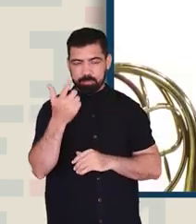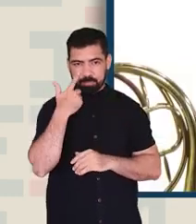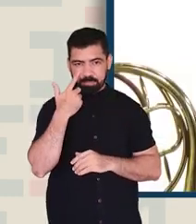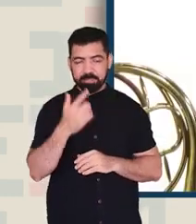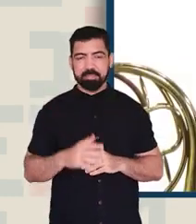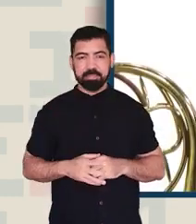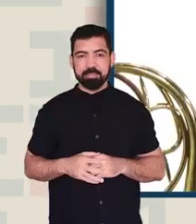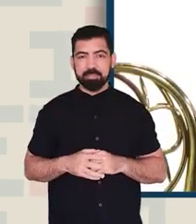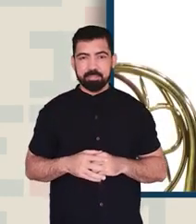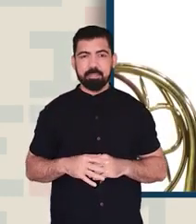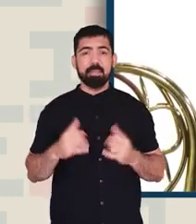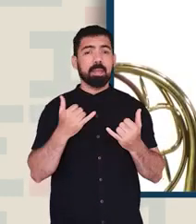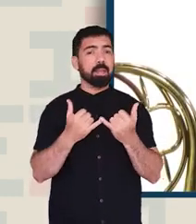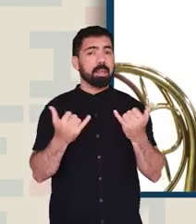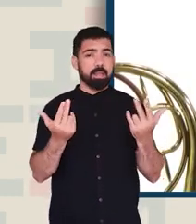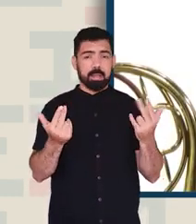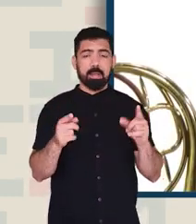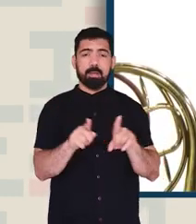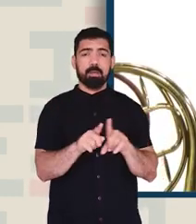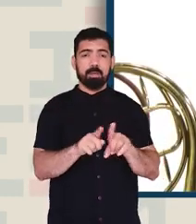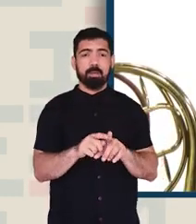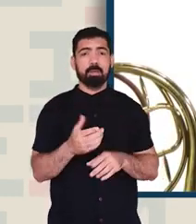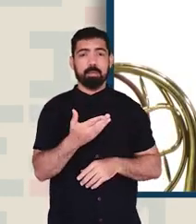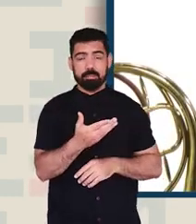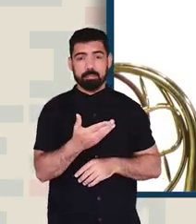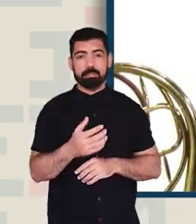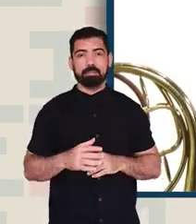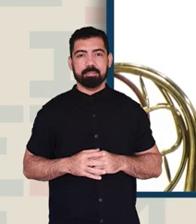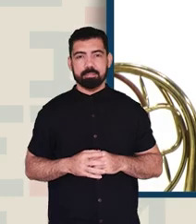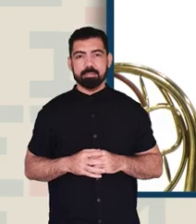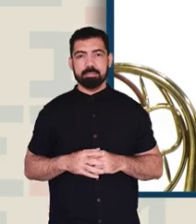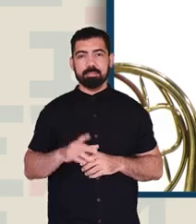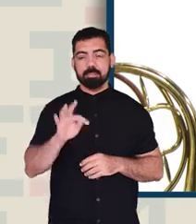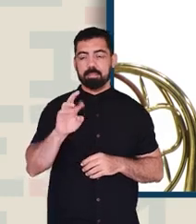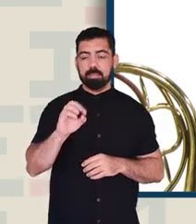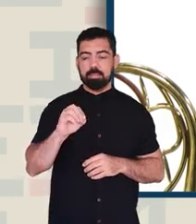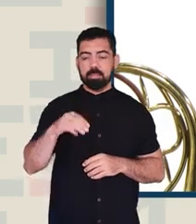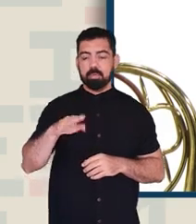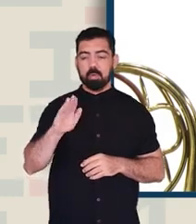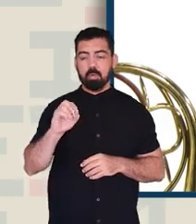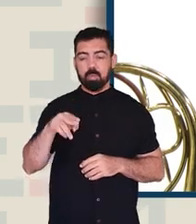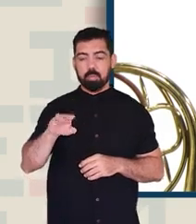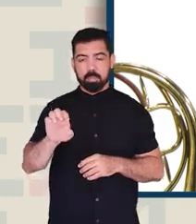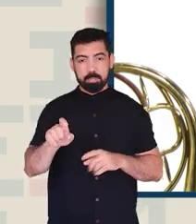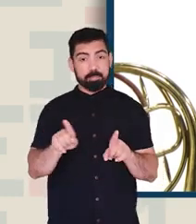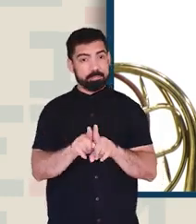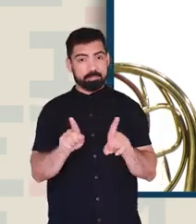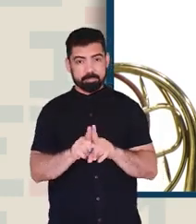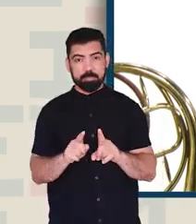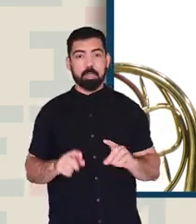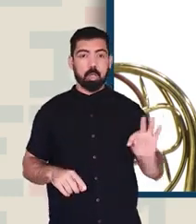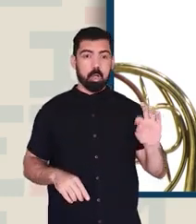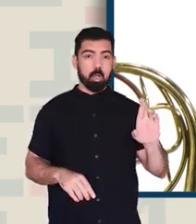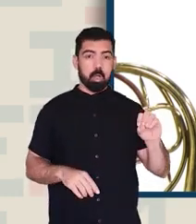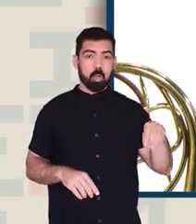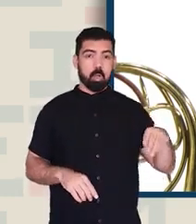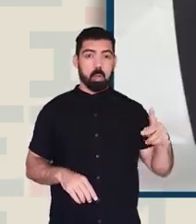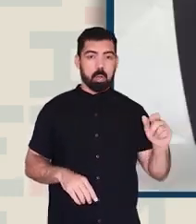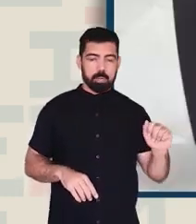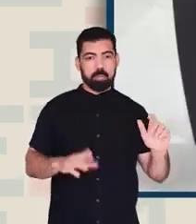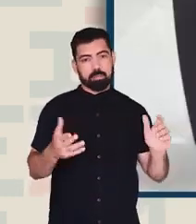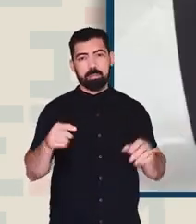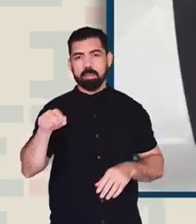na trompa. Então essa é a mesma relação com relação ao trombone, tá certo? Então a questão é